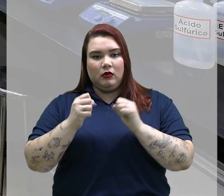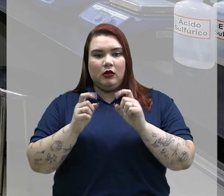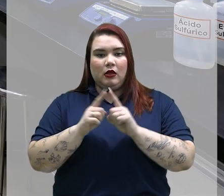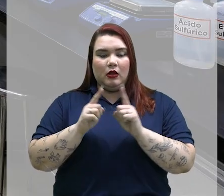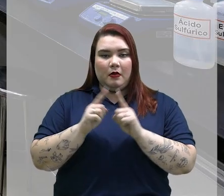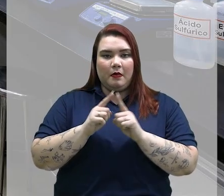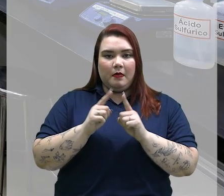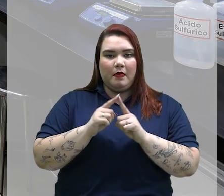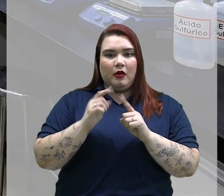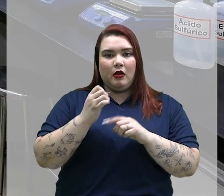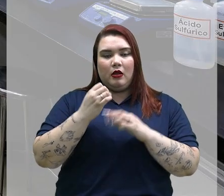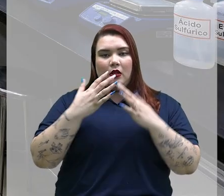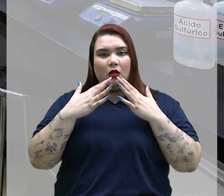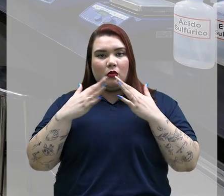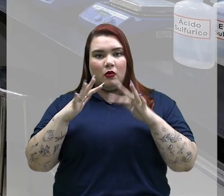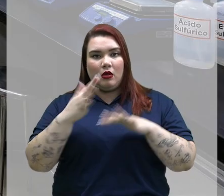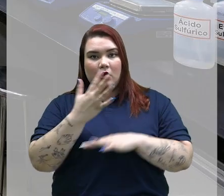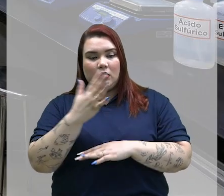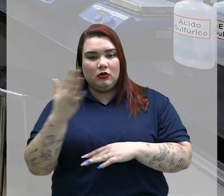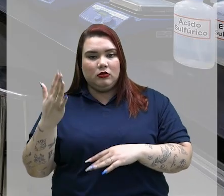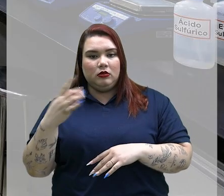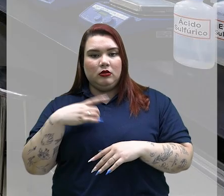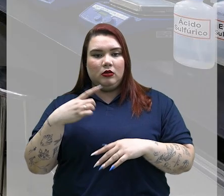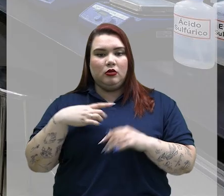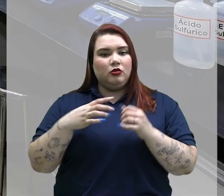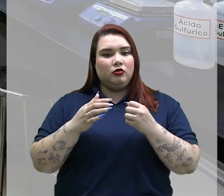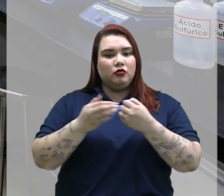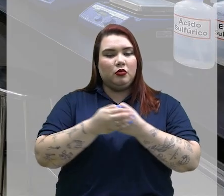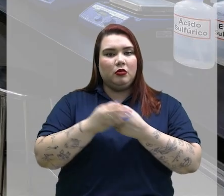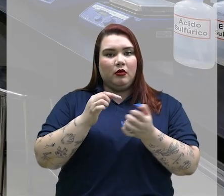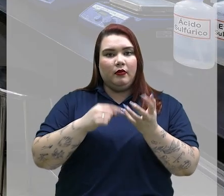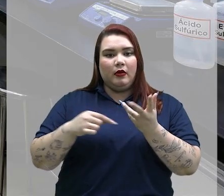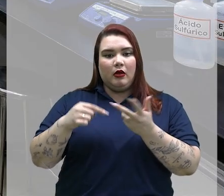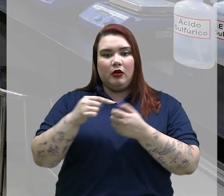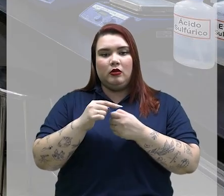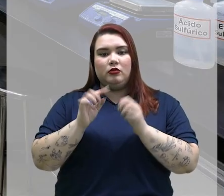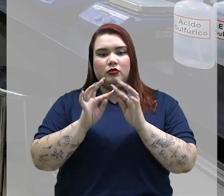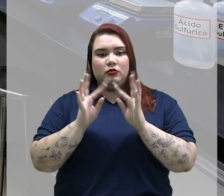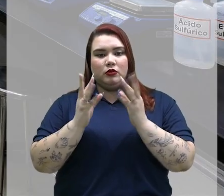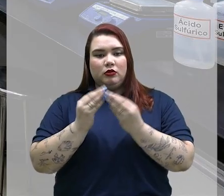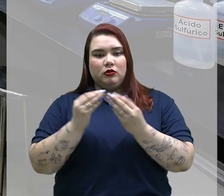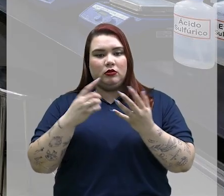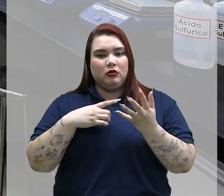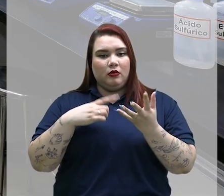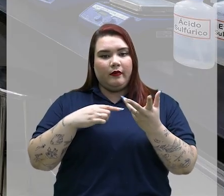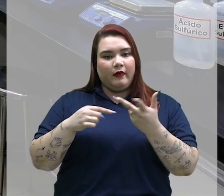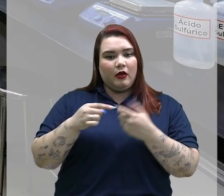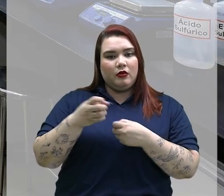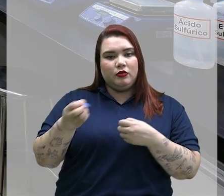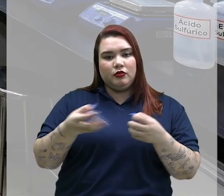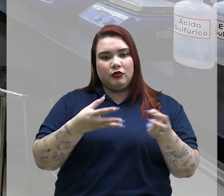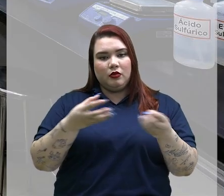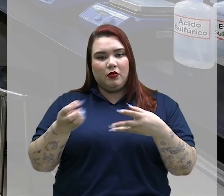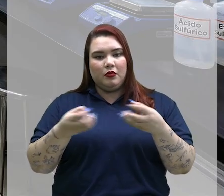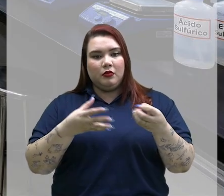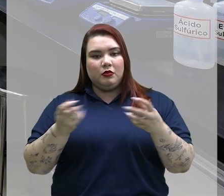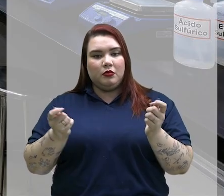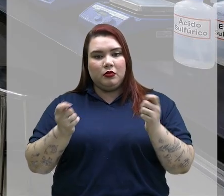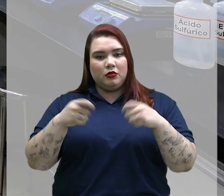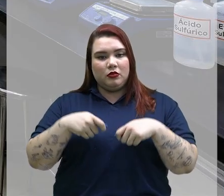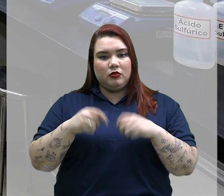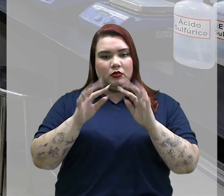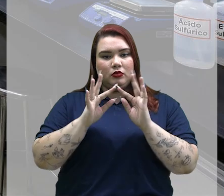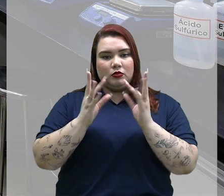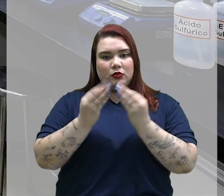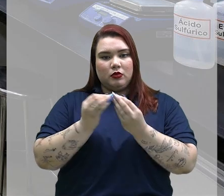também, ainda escondem muitos outros compostos, tá? Então, ainda existem novas possibilidades de